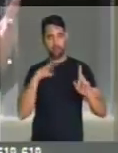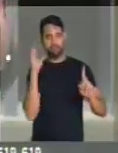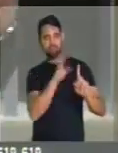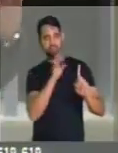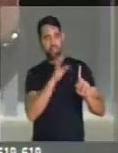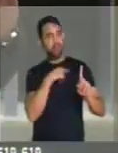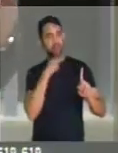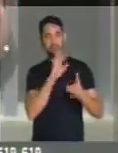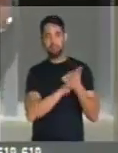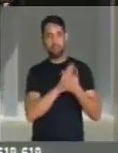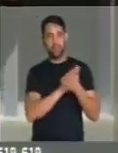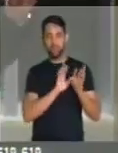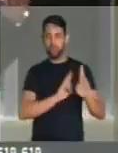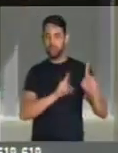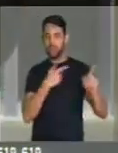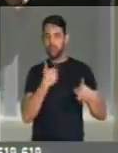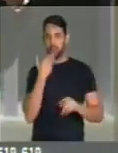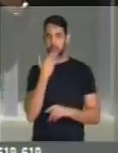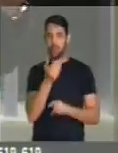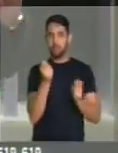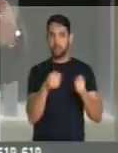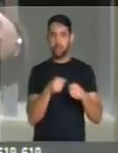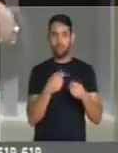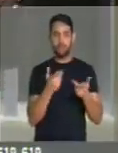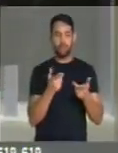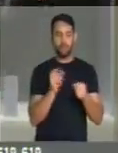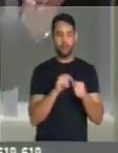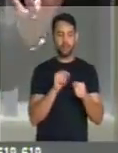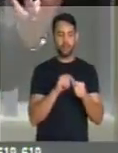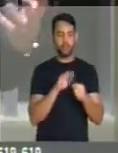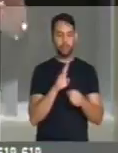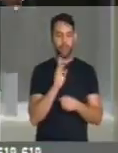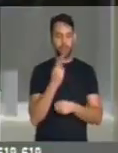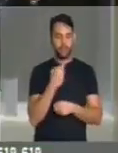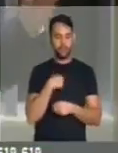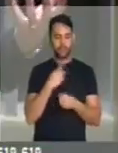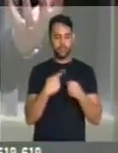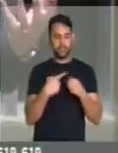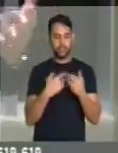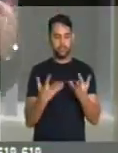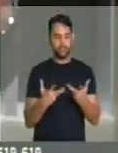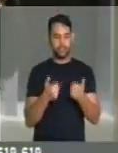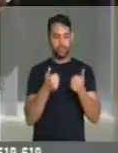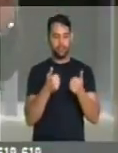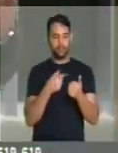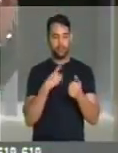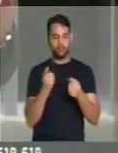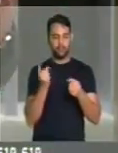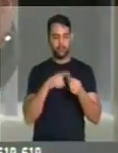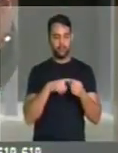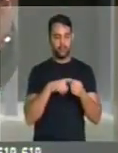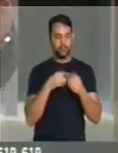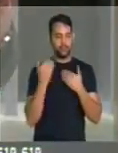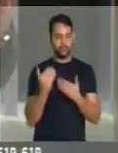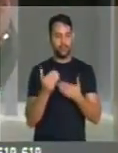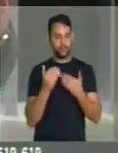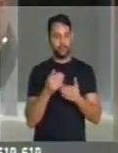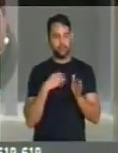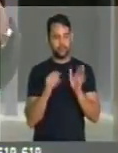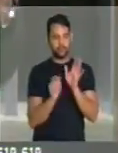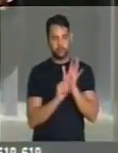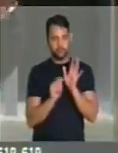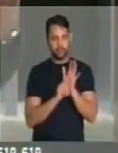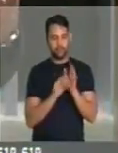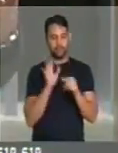ninguém, pelo contrário, mostrou que é possível fazer Belo Horizonte uma cidade melhor, recuperando os nossos jovens das